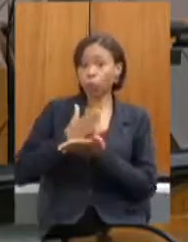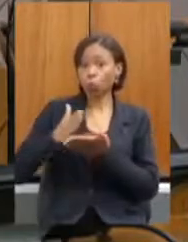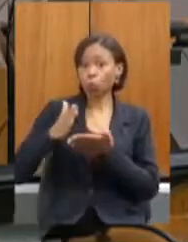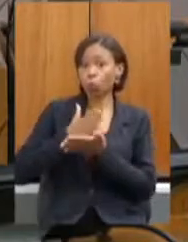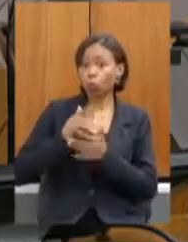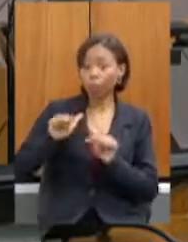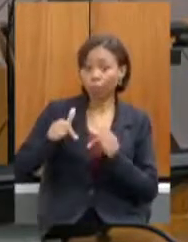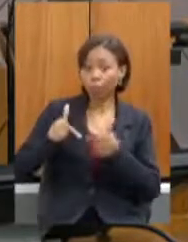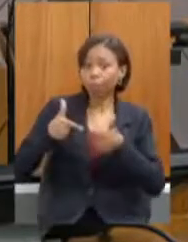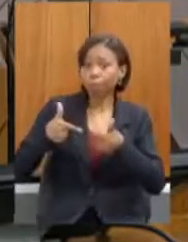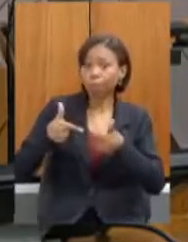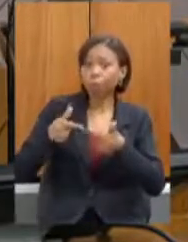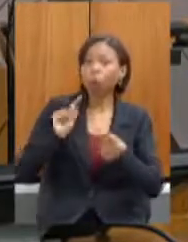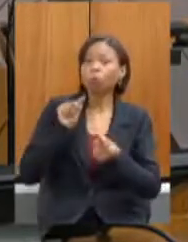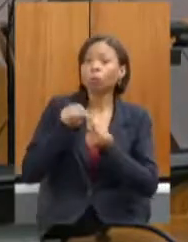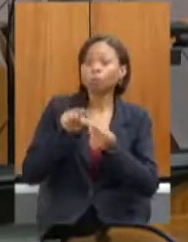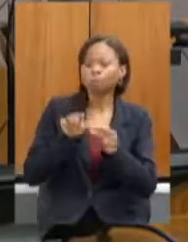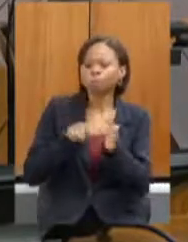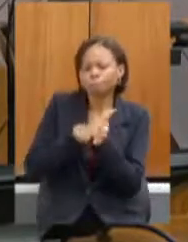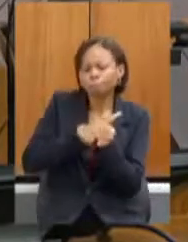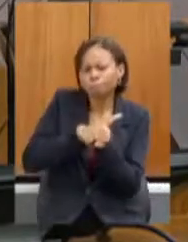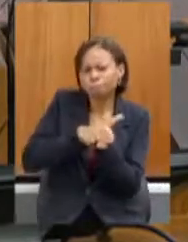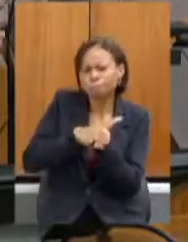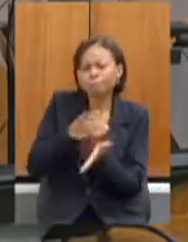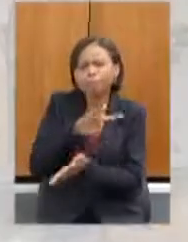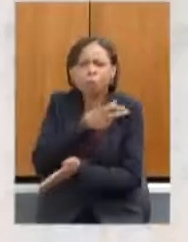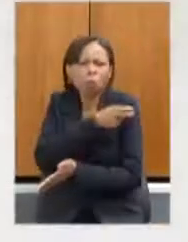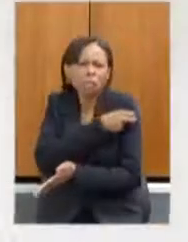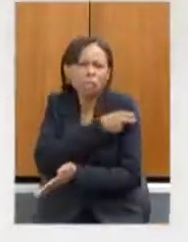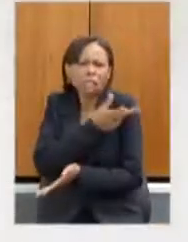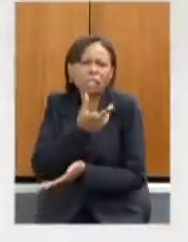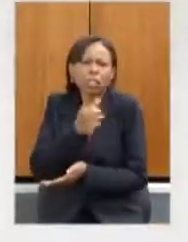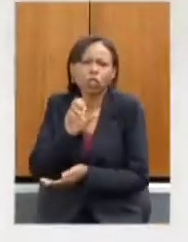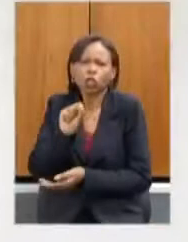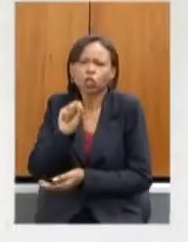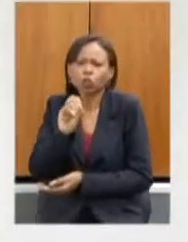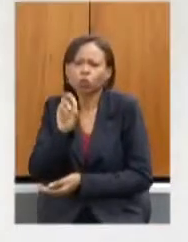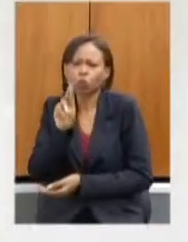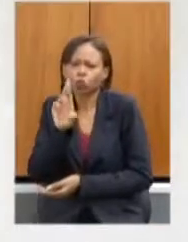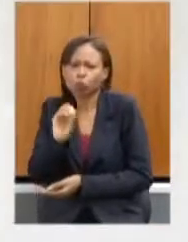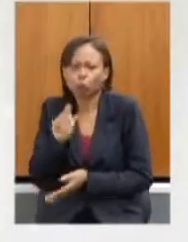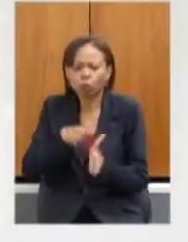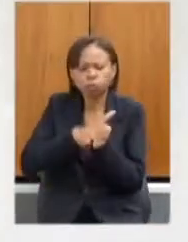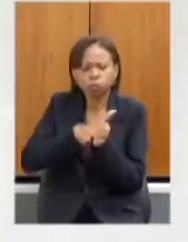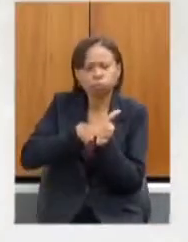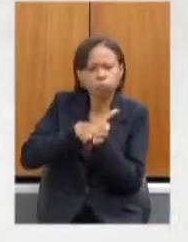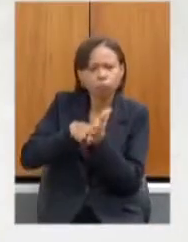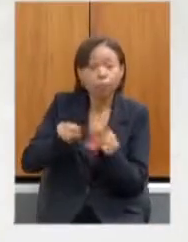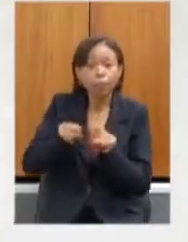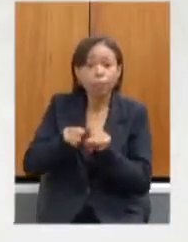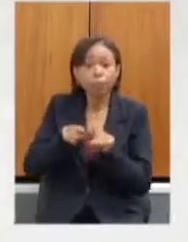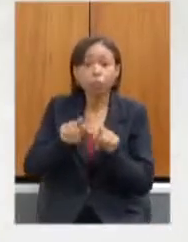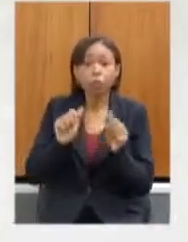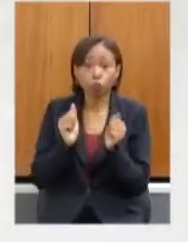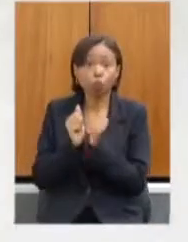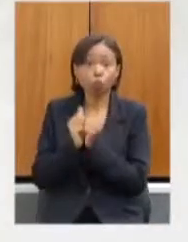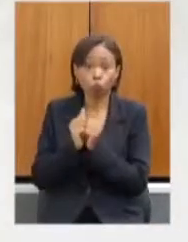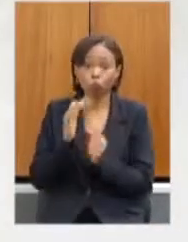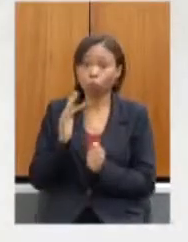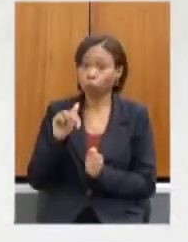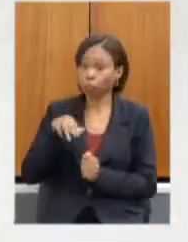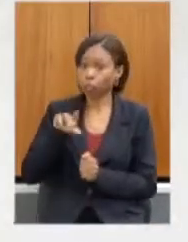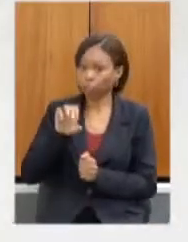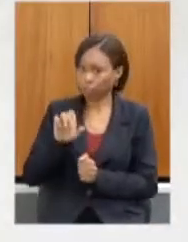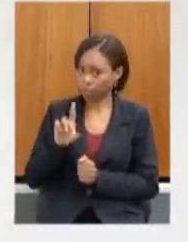com objetivo de pesquisa de vacina da pesquisa de soros também nós estamos lá no com a funed isso para